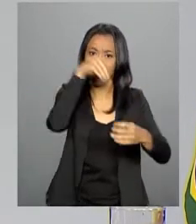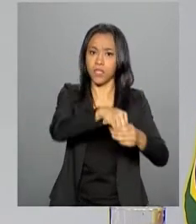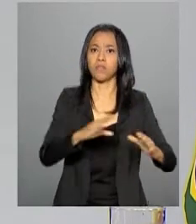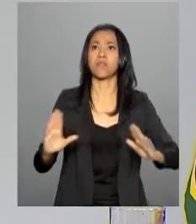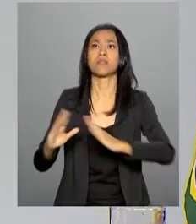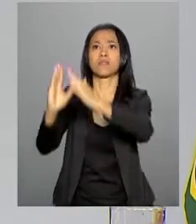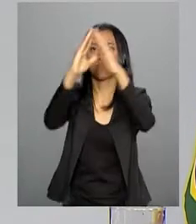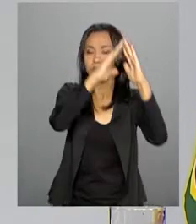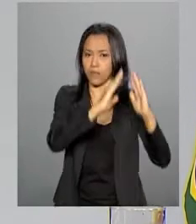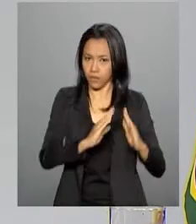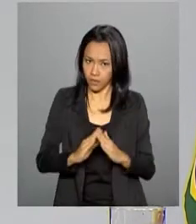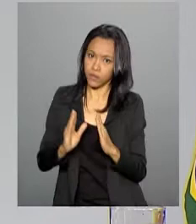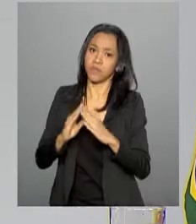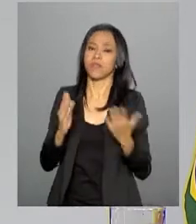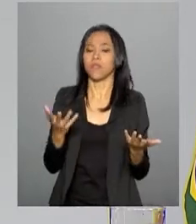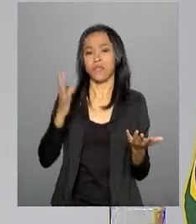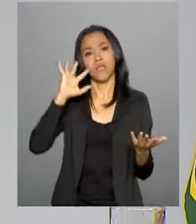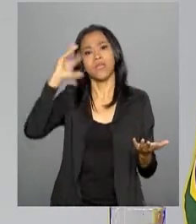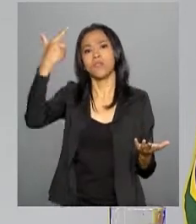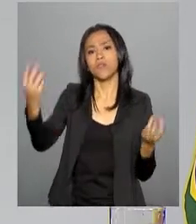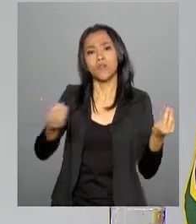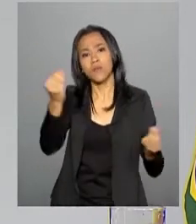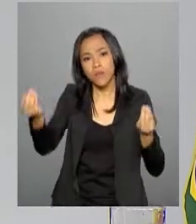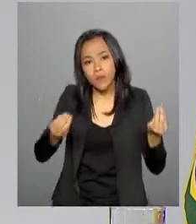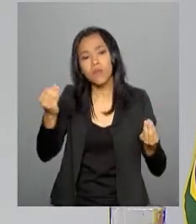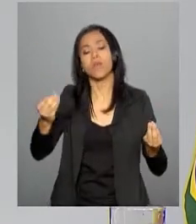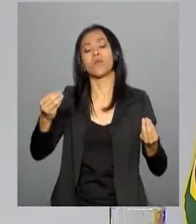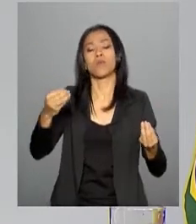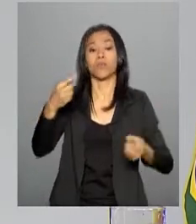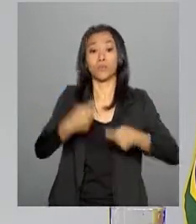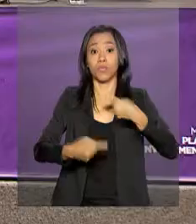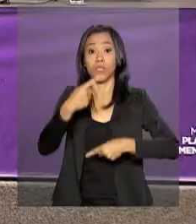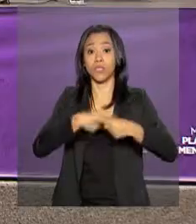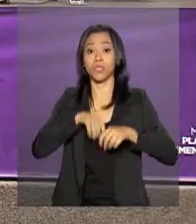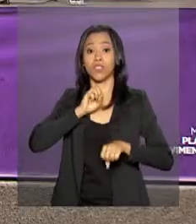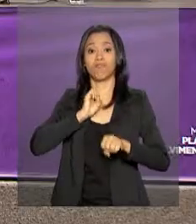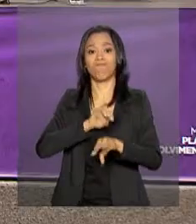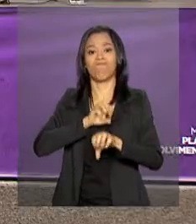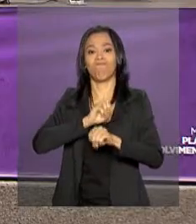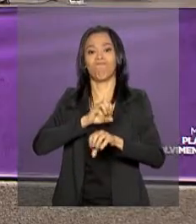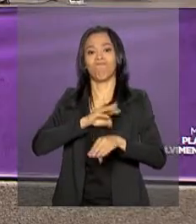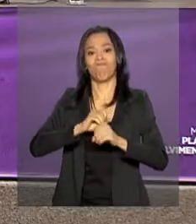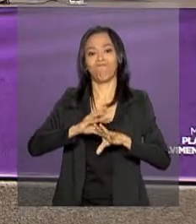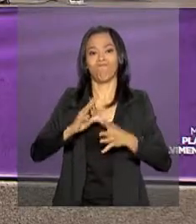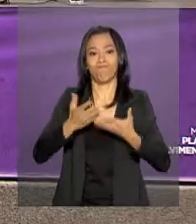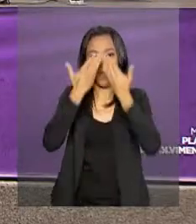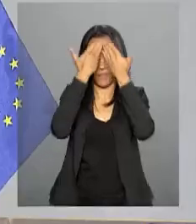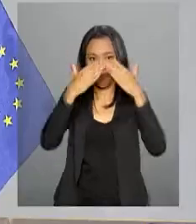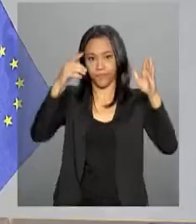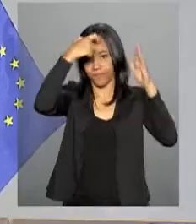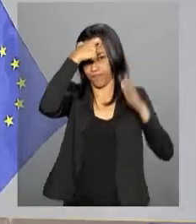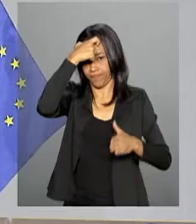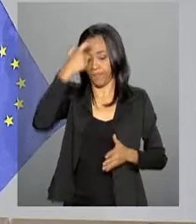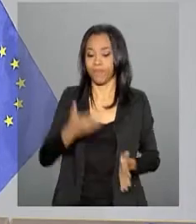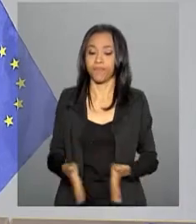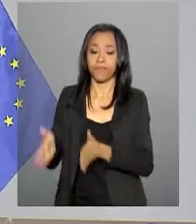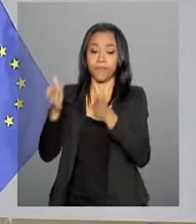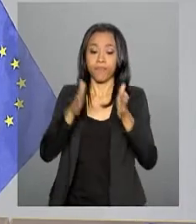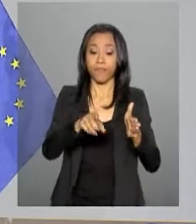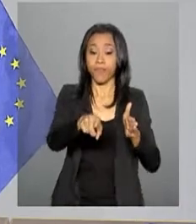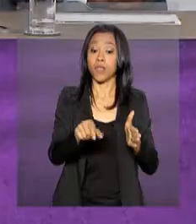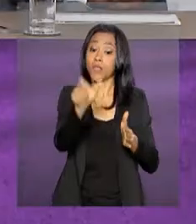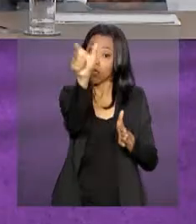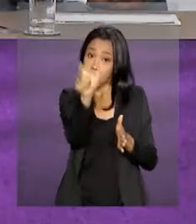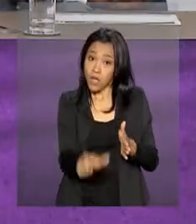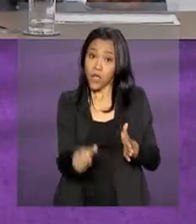raiz desse fenômeno por meio de políticas educativas. Preocupados com as estatísticas, o Ministério dos Direitos